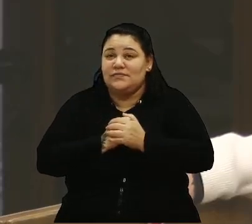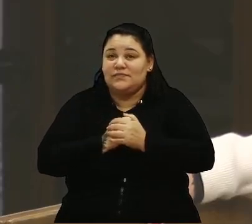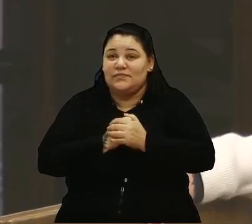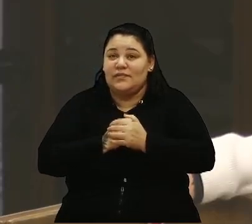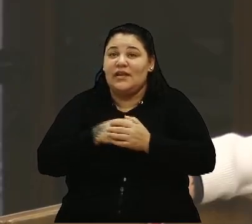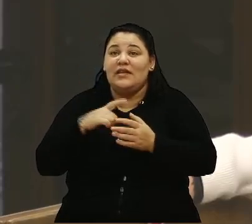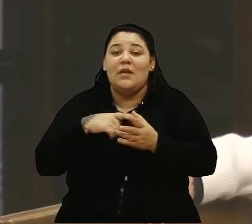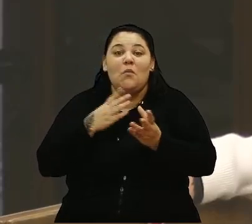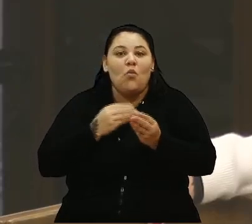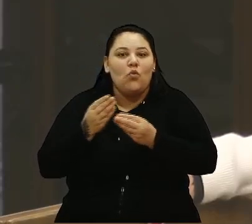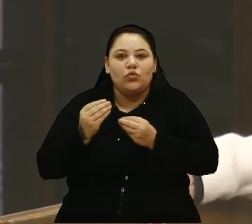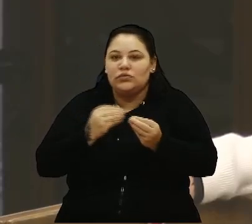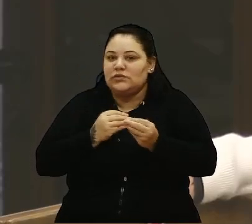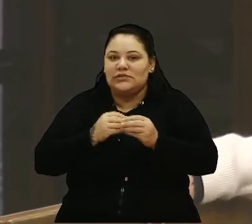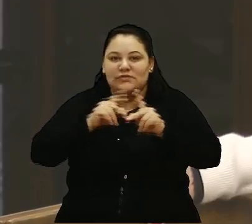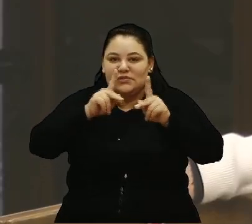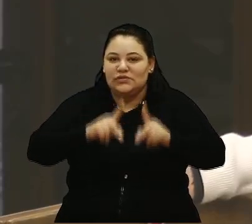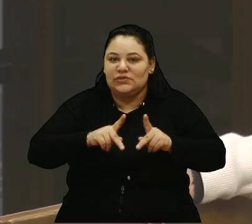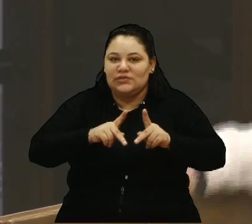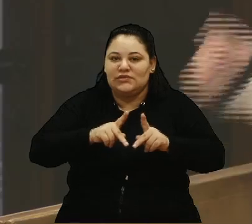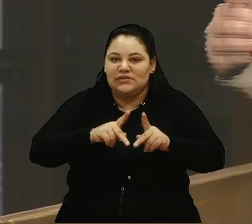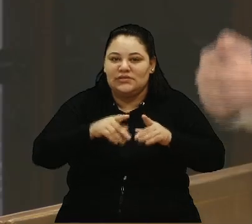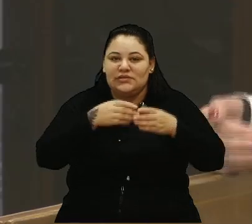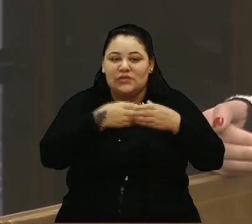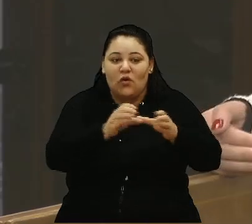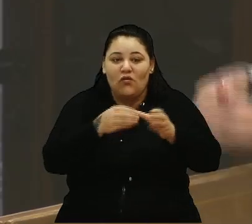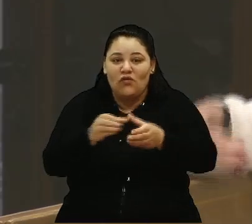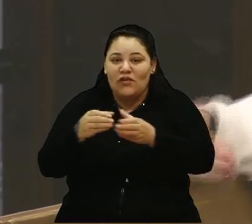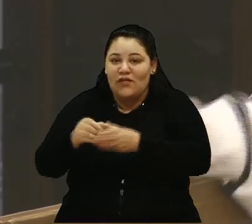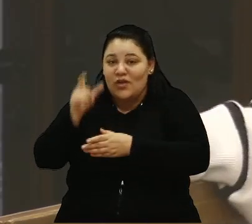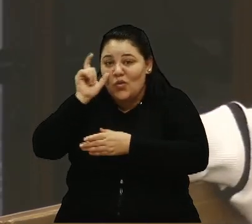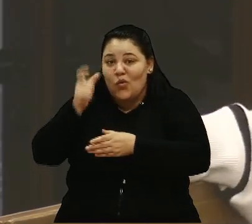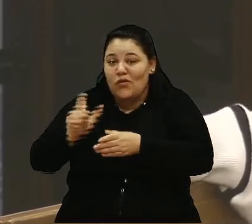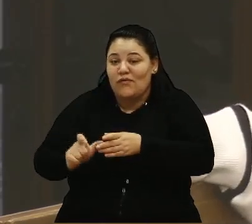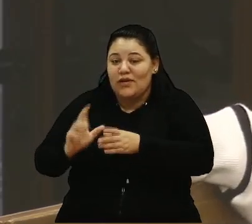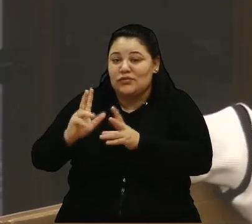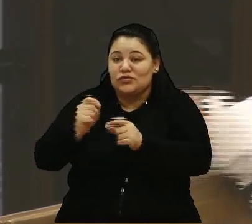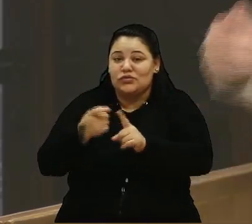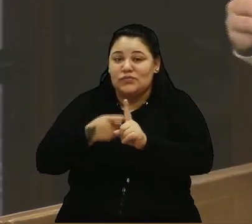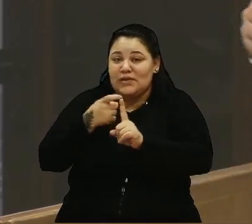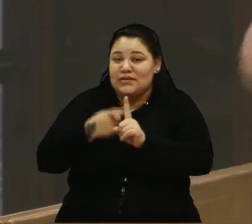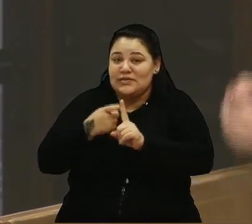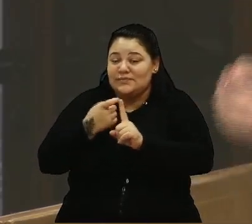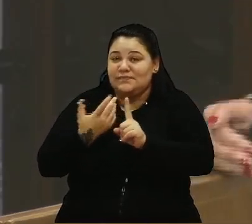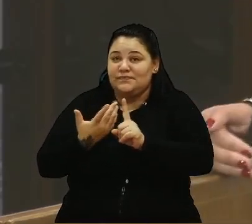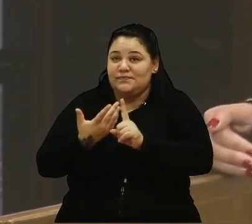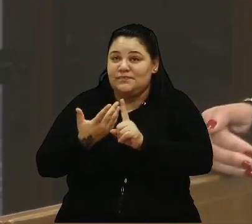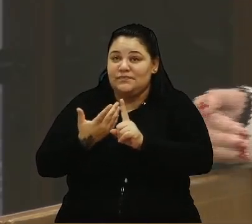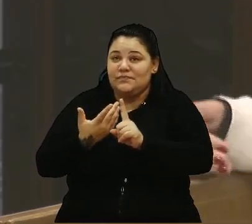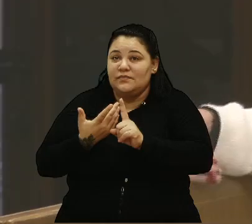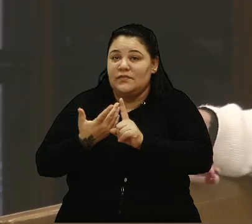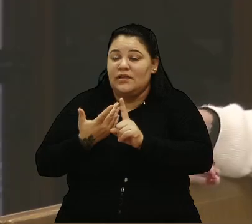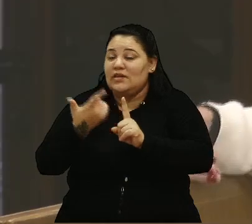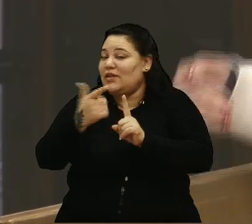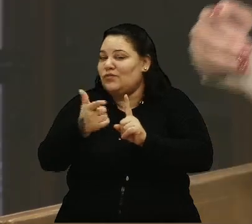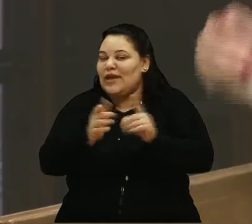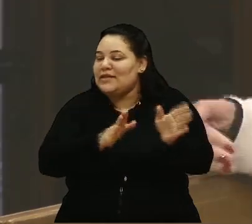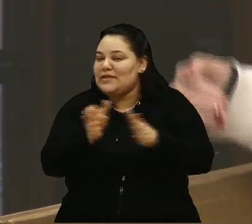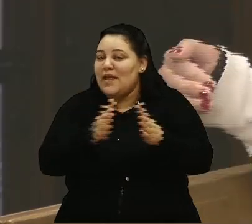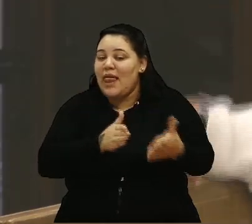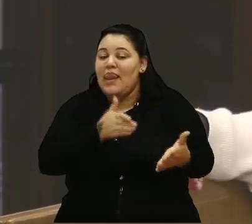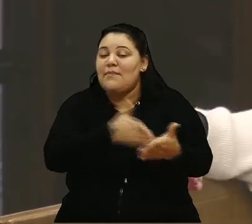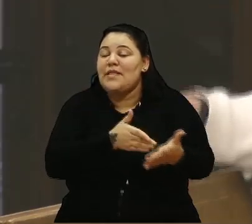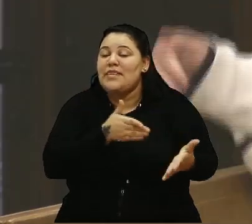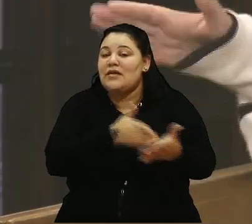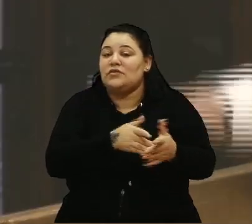o Ordovás por mês. E a gente está impedindo que mais gente possa ir. Quando a gente não tem acessibilidade, a gente